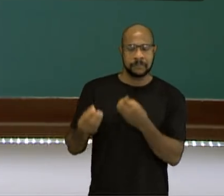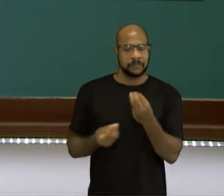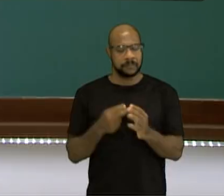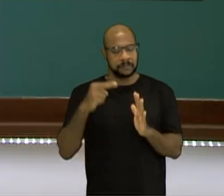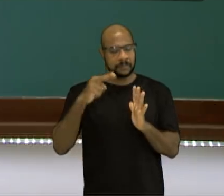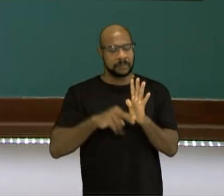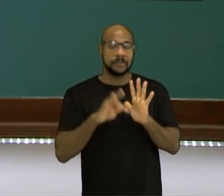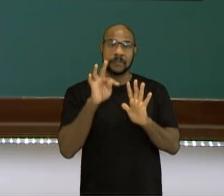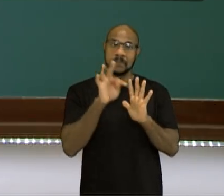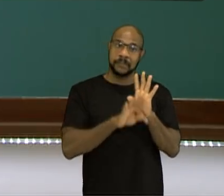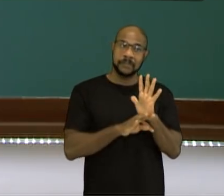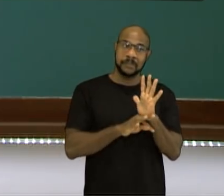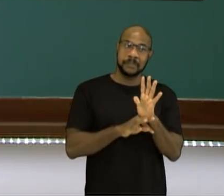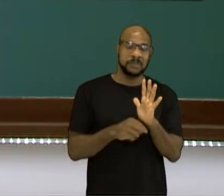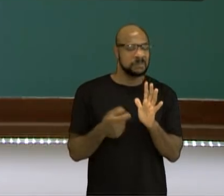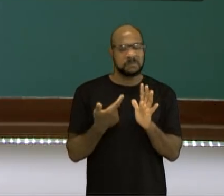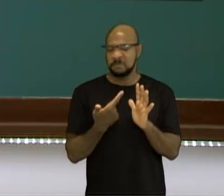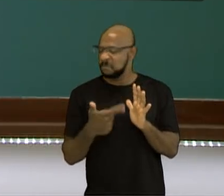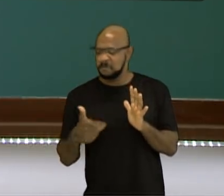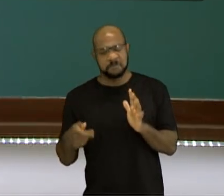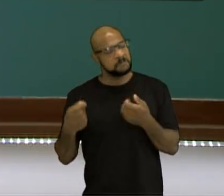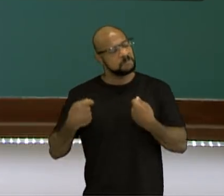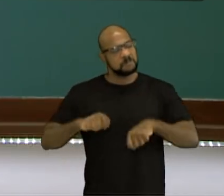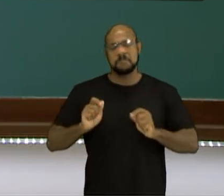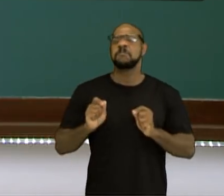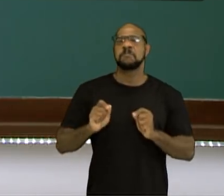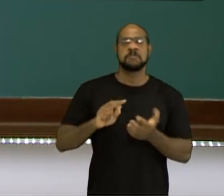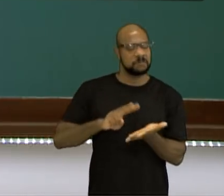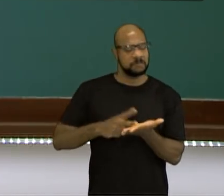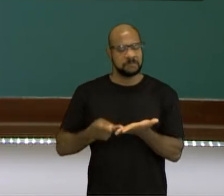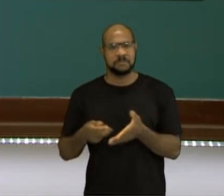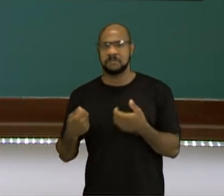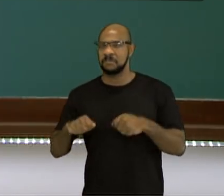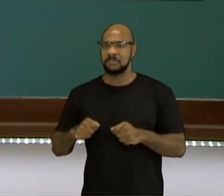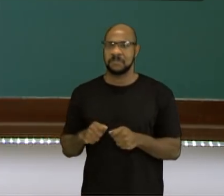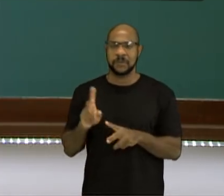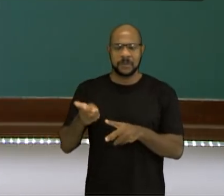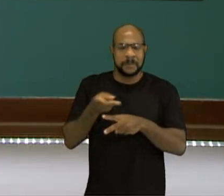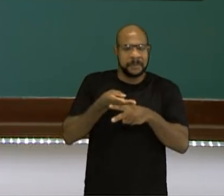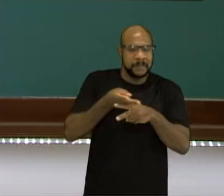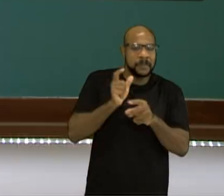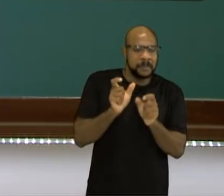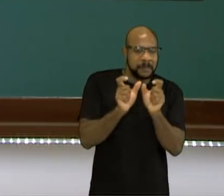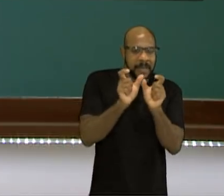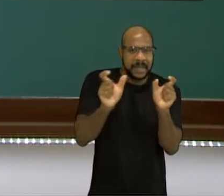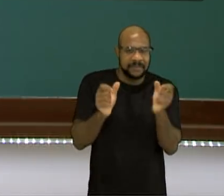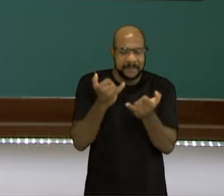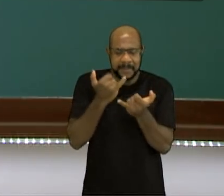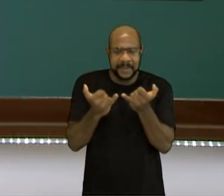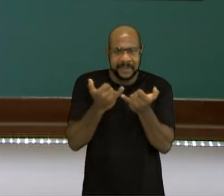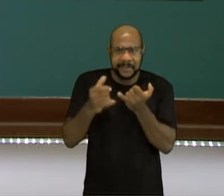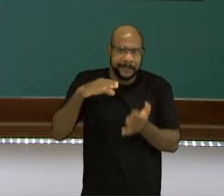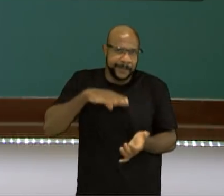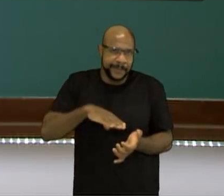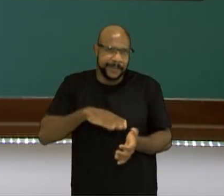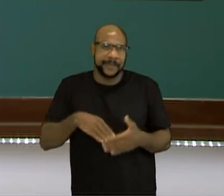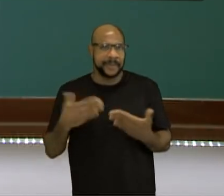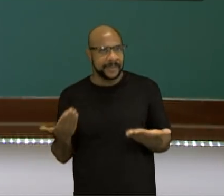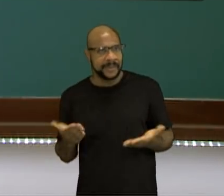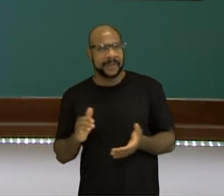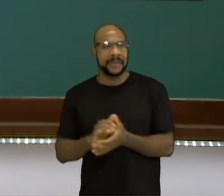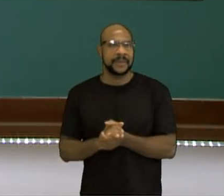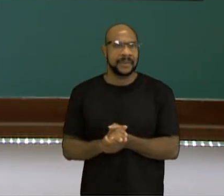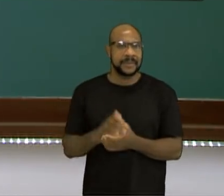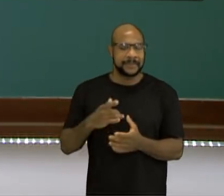texto sem precisar de tradução, viu? A gente foi pelas palavrinhas cognatas, foi